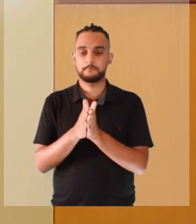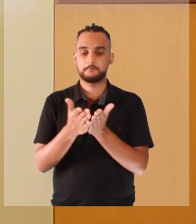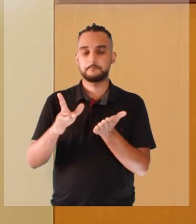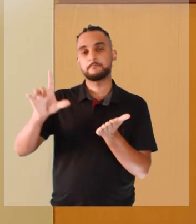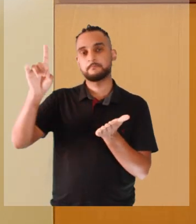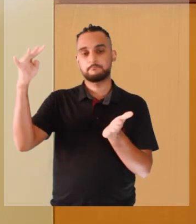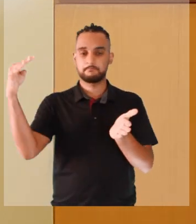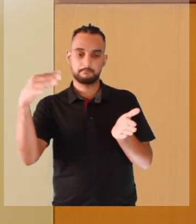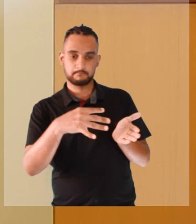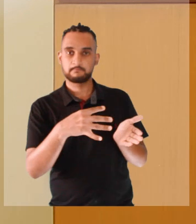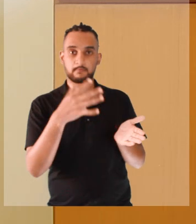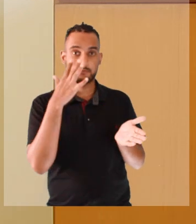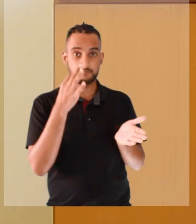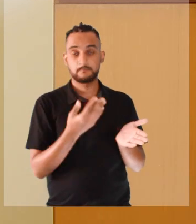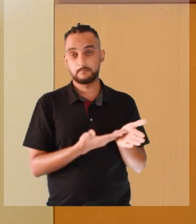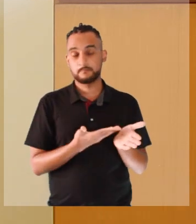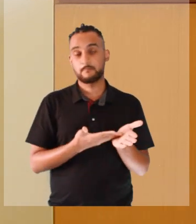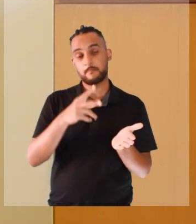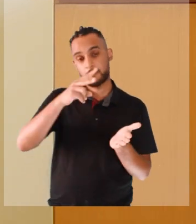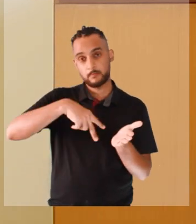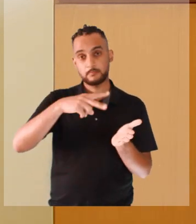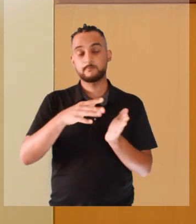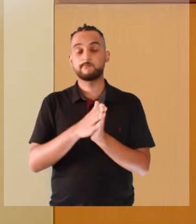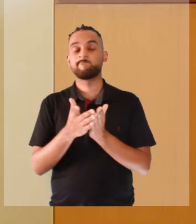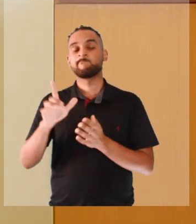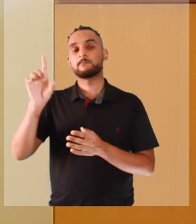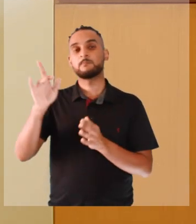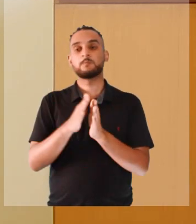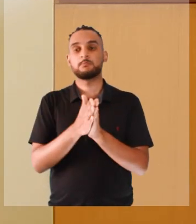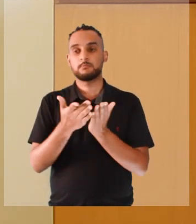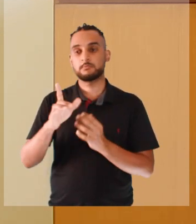pessoas para ouvir a palavra de Deus.